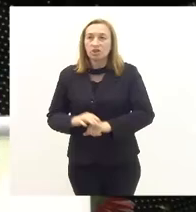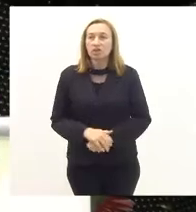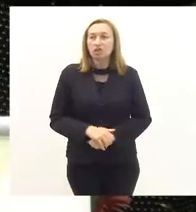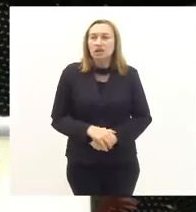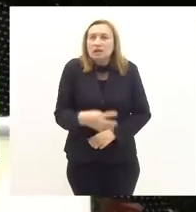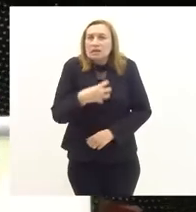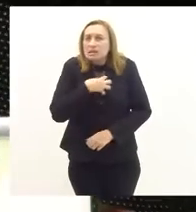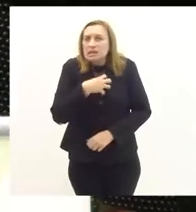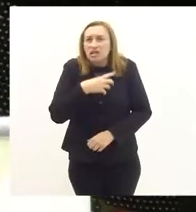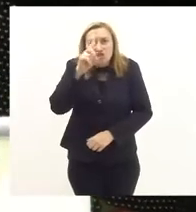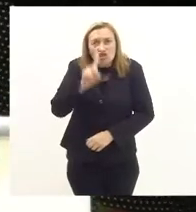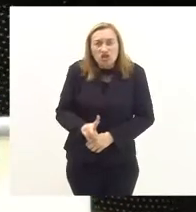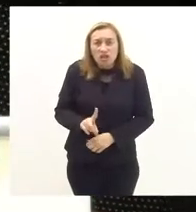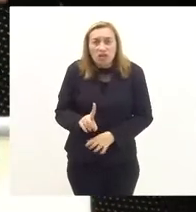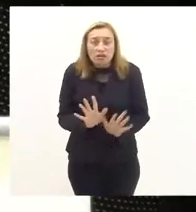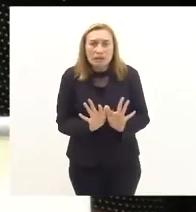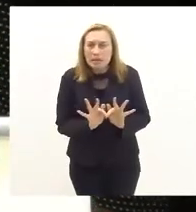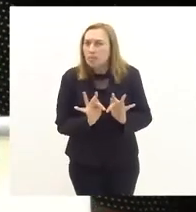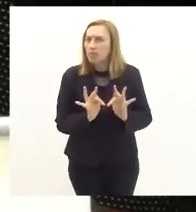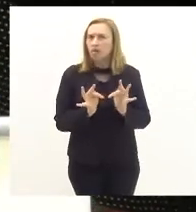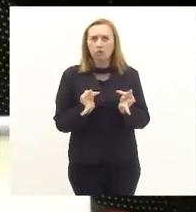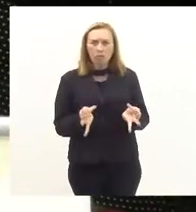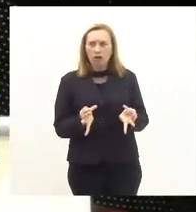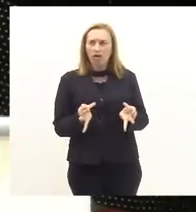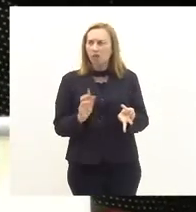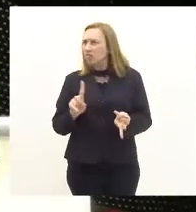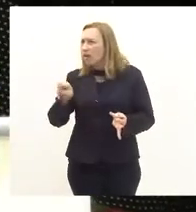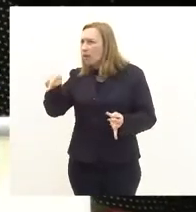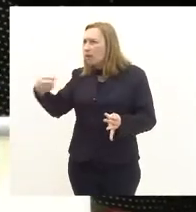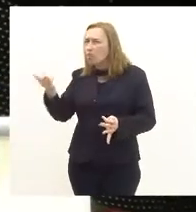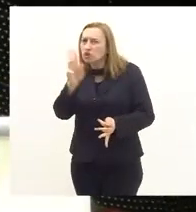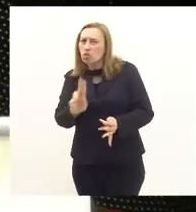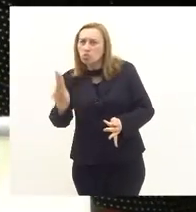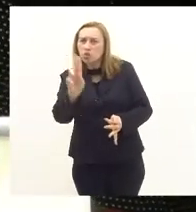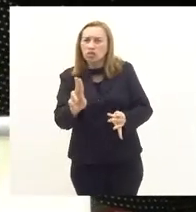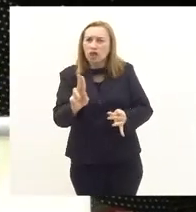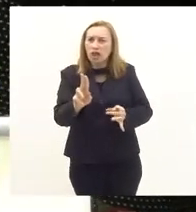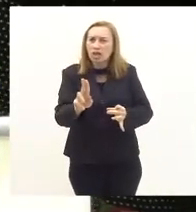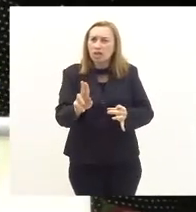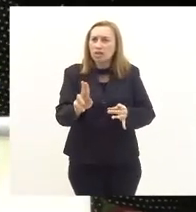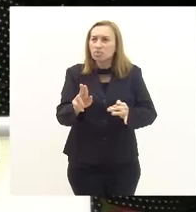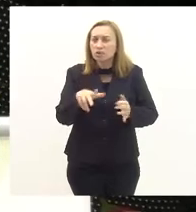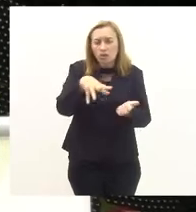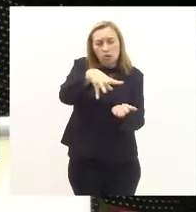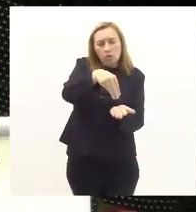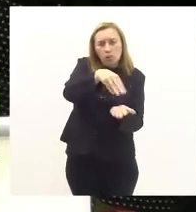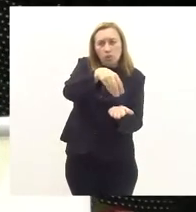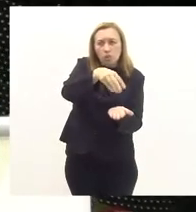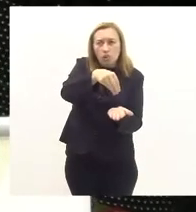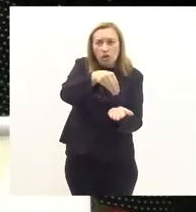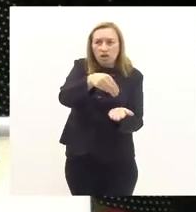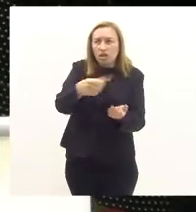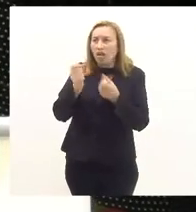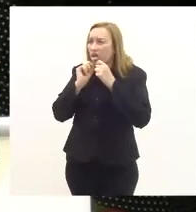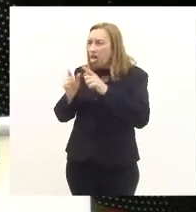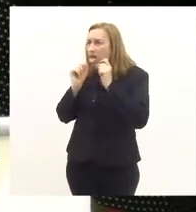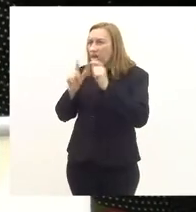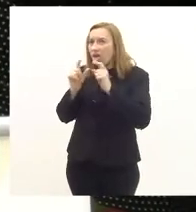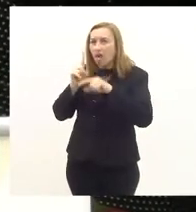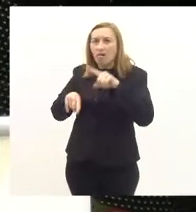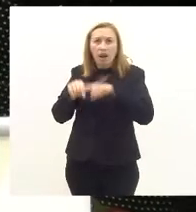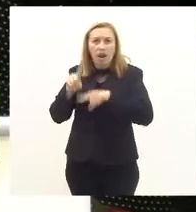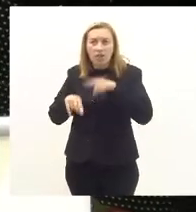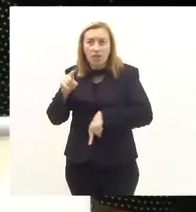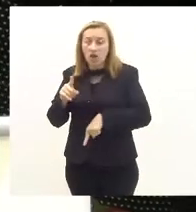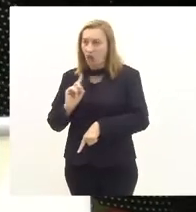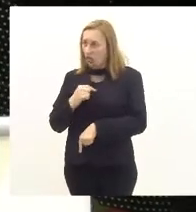se sentiu no direito de simplesmente, né, depois de eu ter utilizado o serviço de cópia, de me xingar. Eu não vou